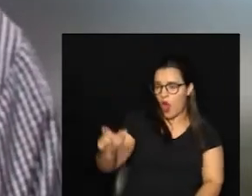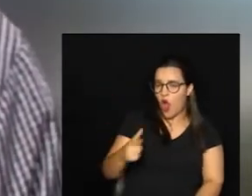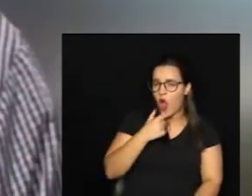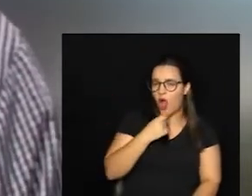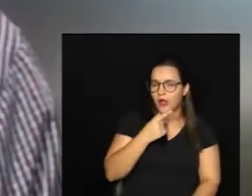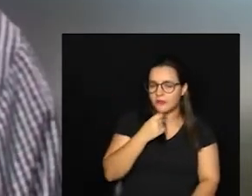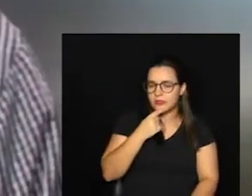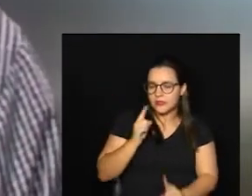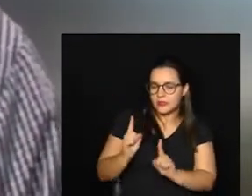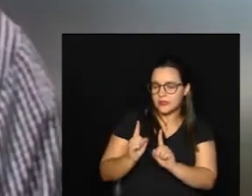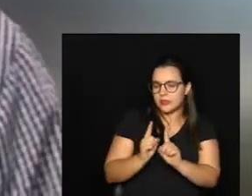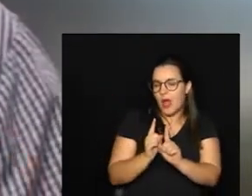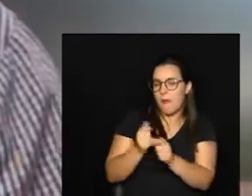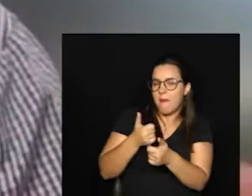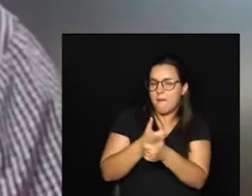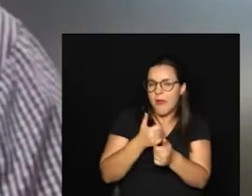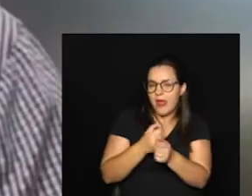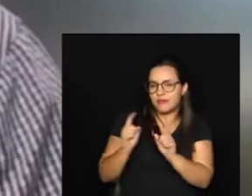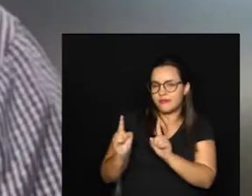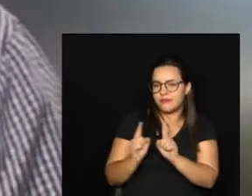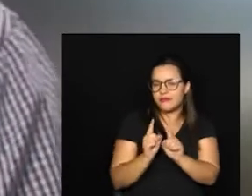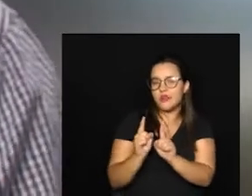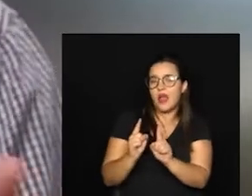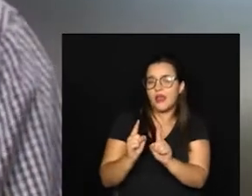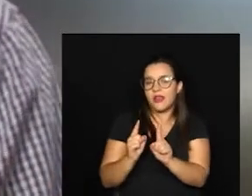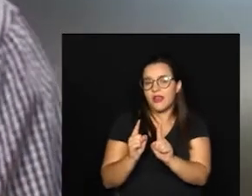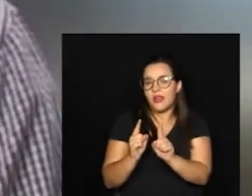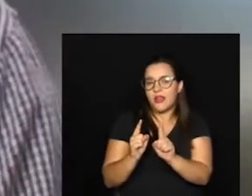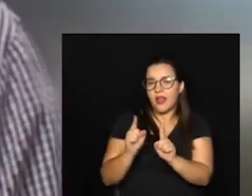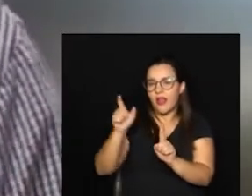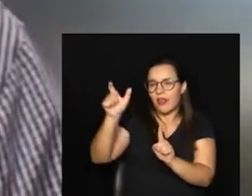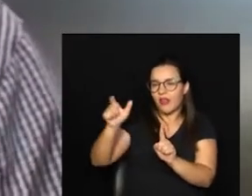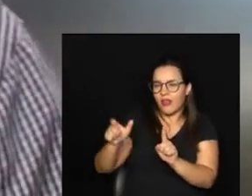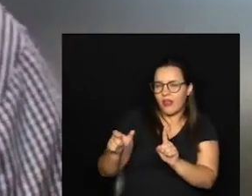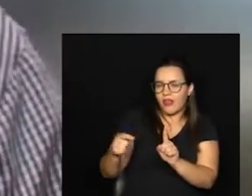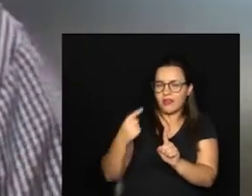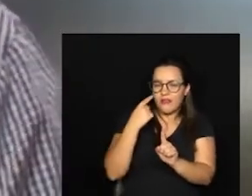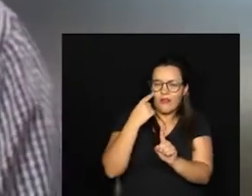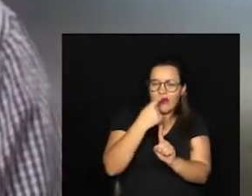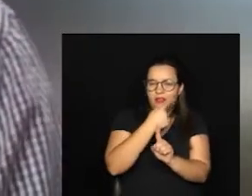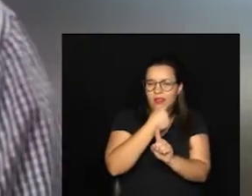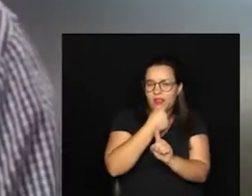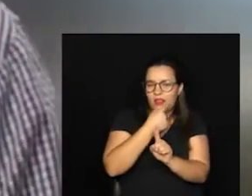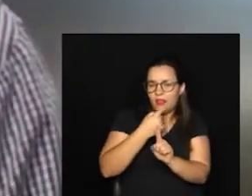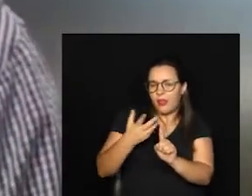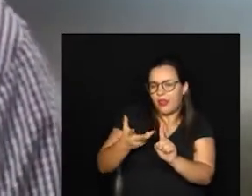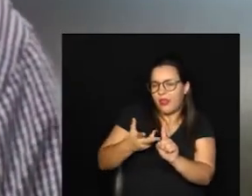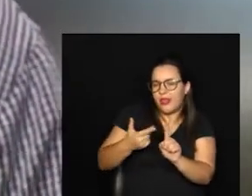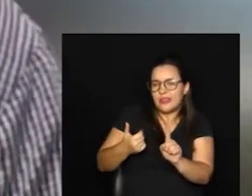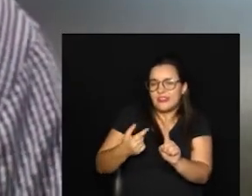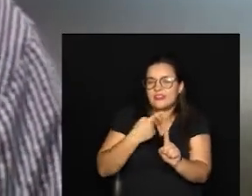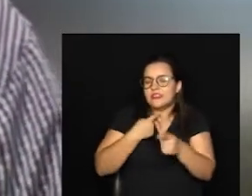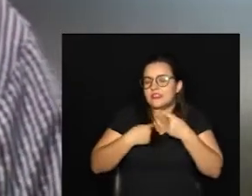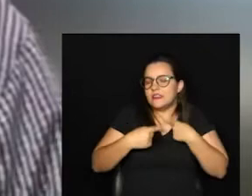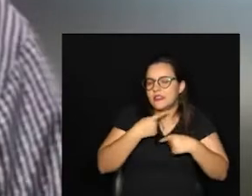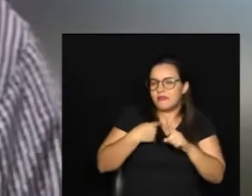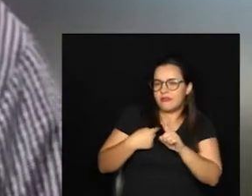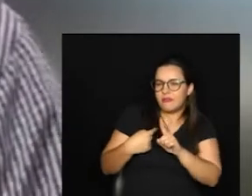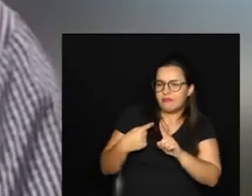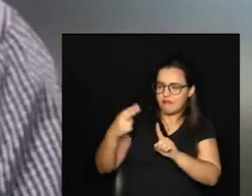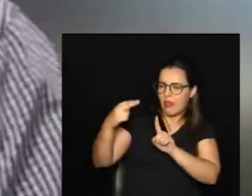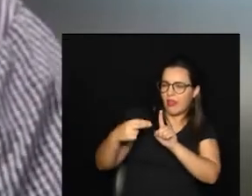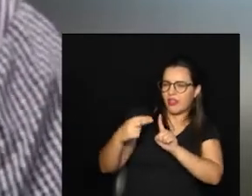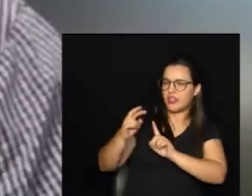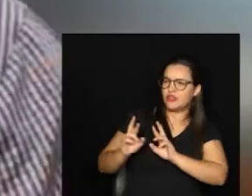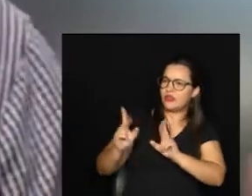ali qualquer tipo de conduta no sentido de satisfazer a sua lascívia, ou seja, o seu interesse sexual, através